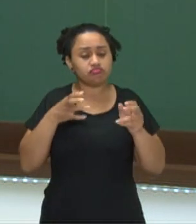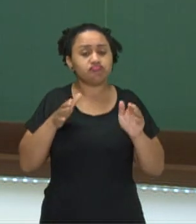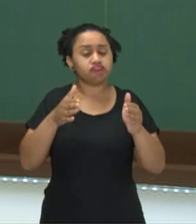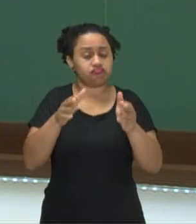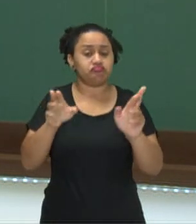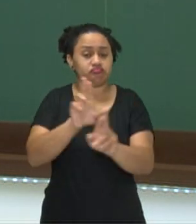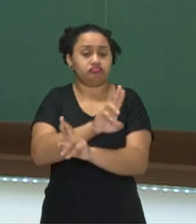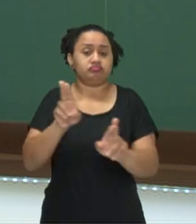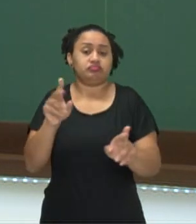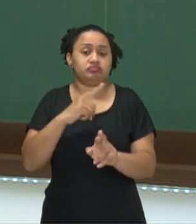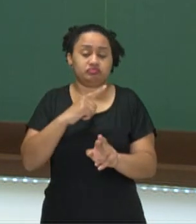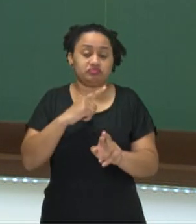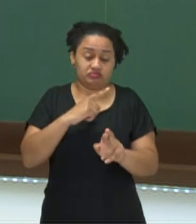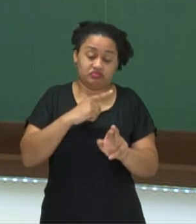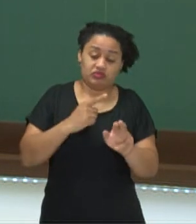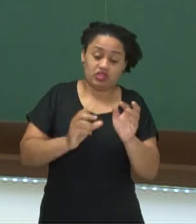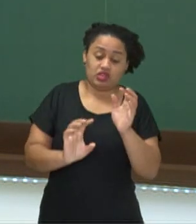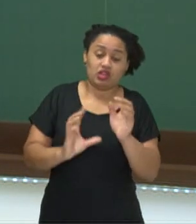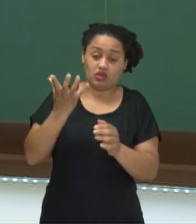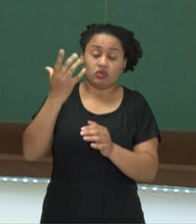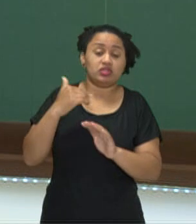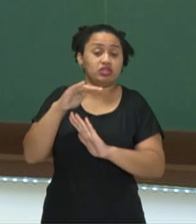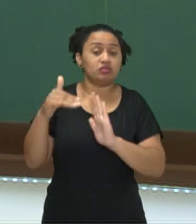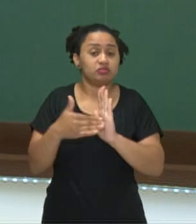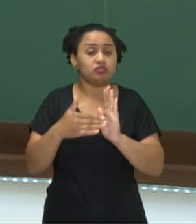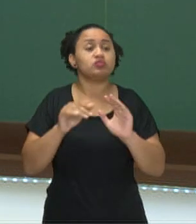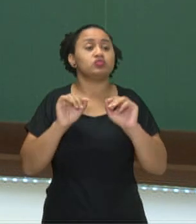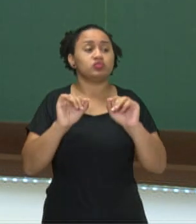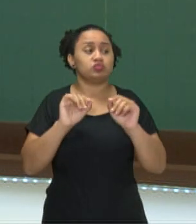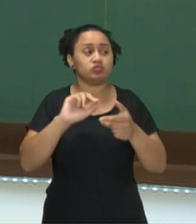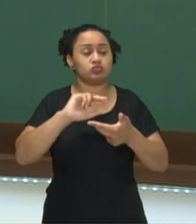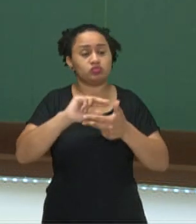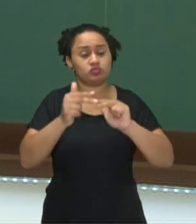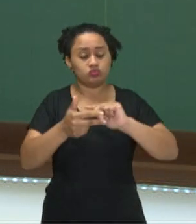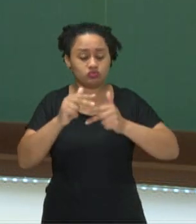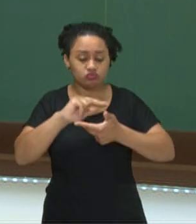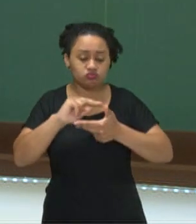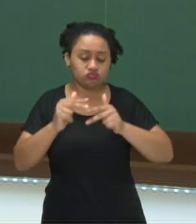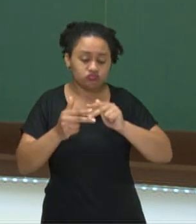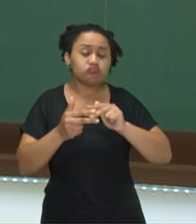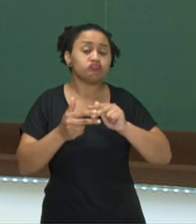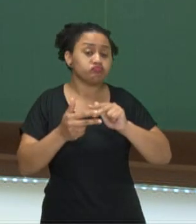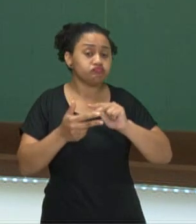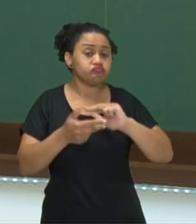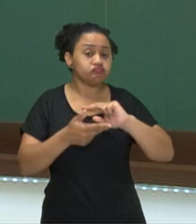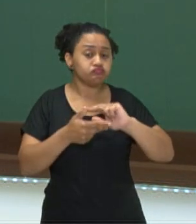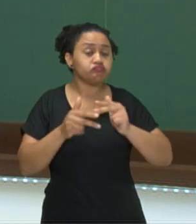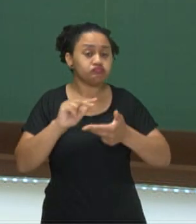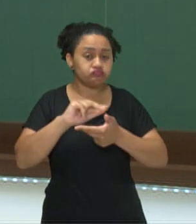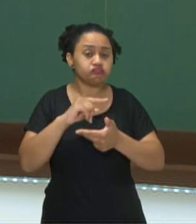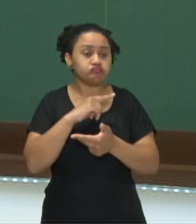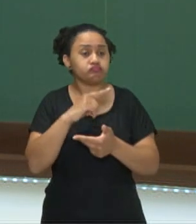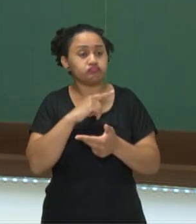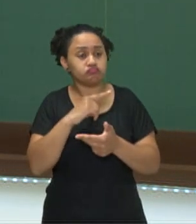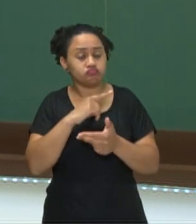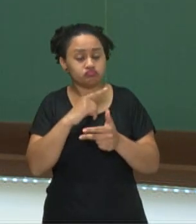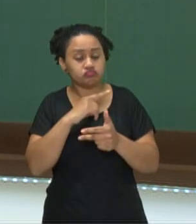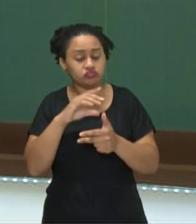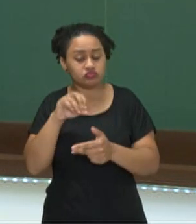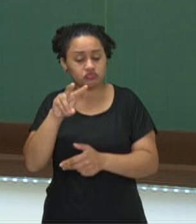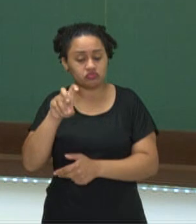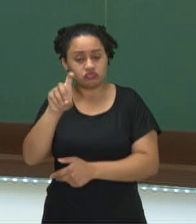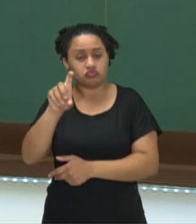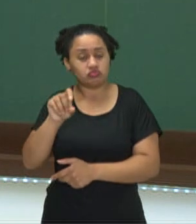essa relação que acontecia para todos os nossos poliedros convexos